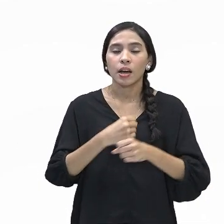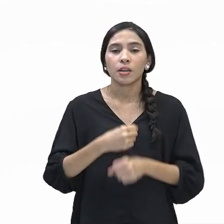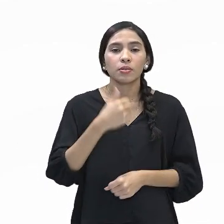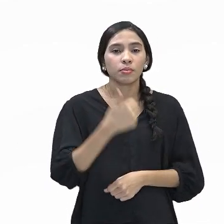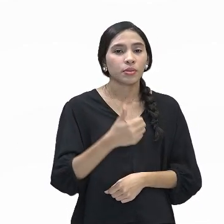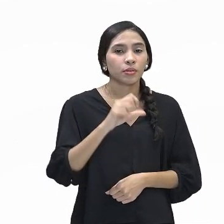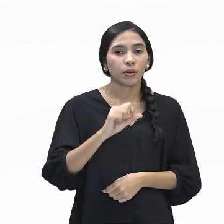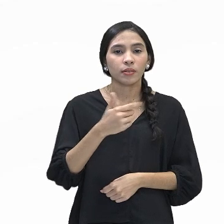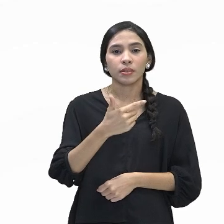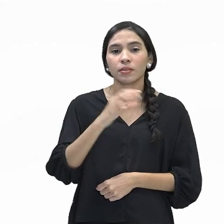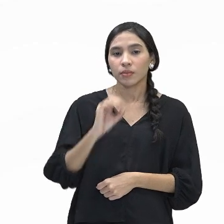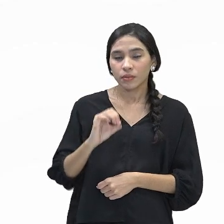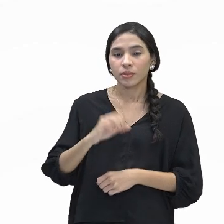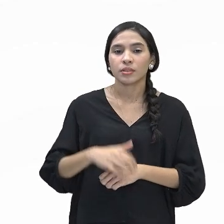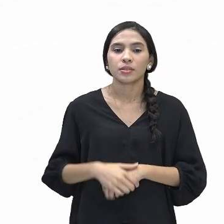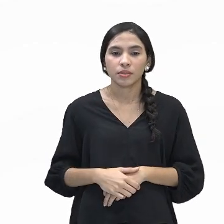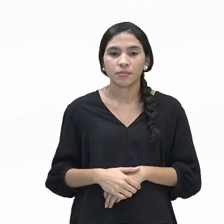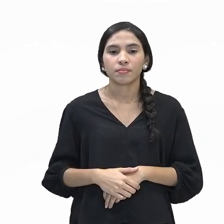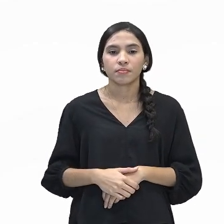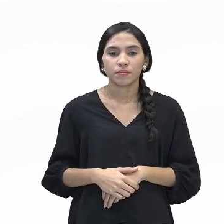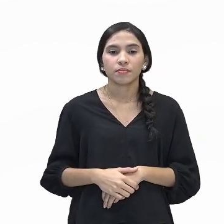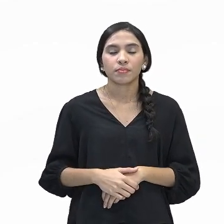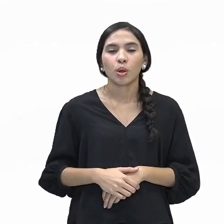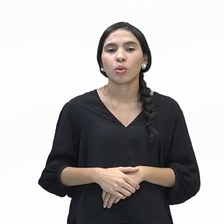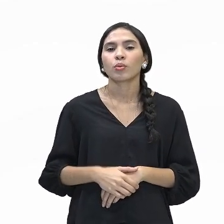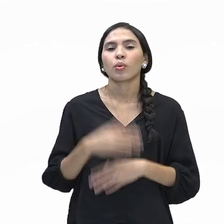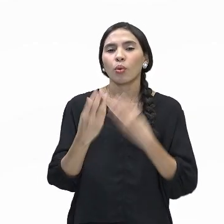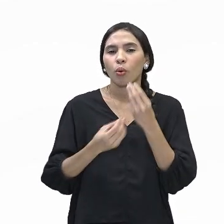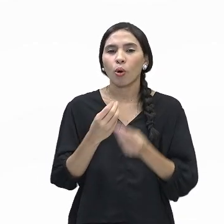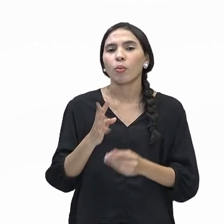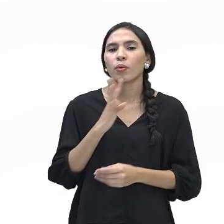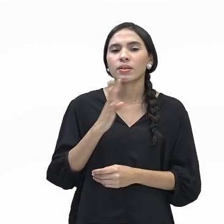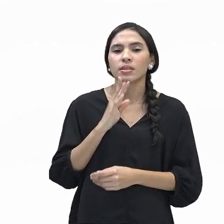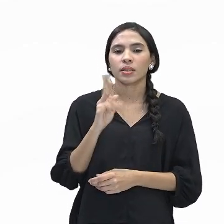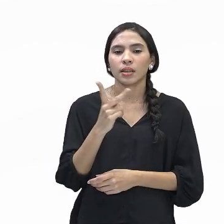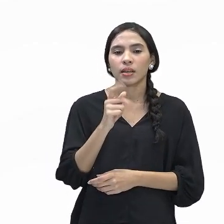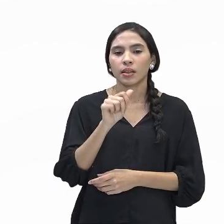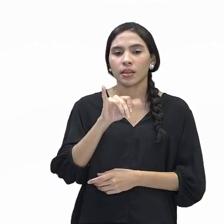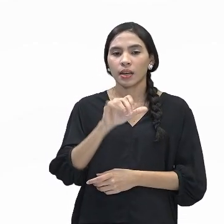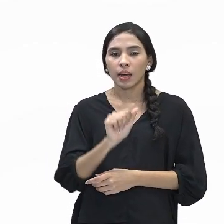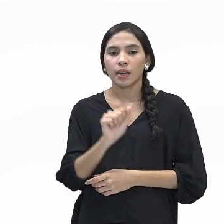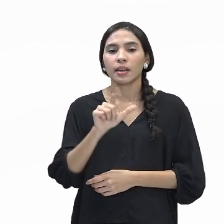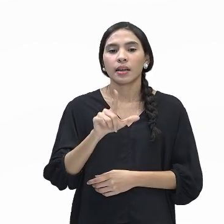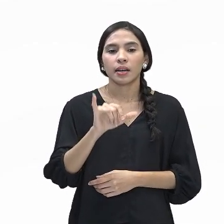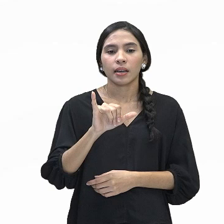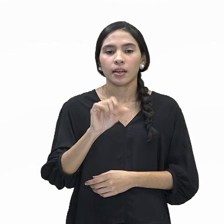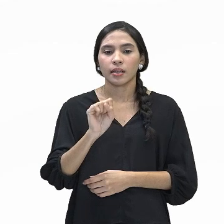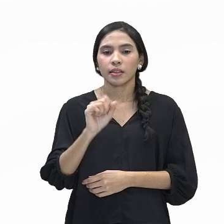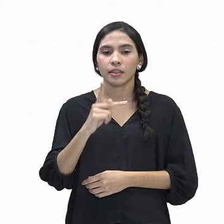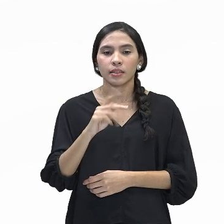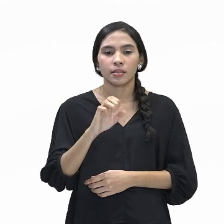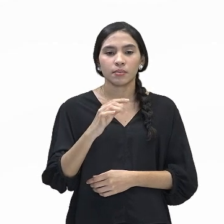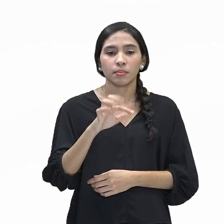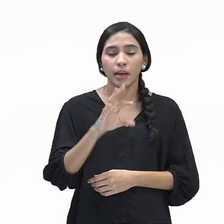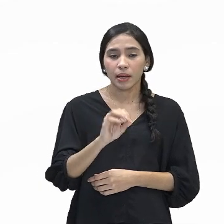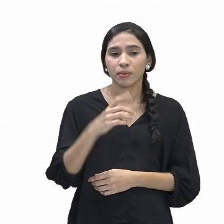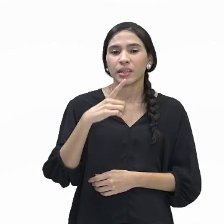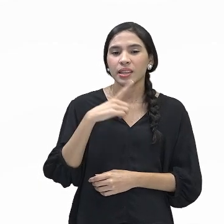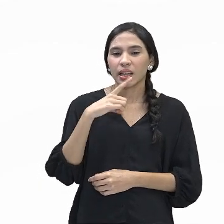1920, como Aika Lispector. Por causa das perseguições antissemitas e